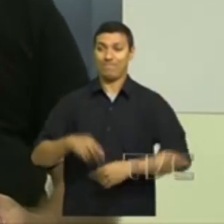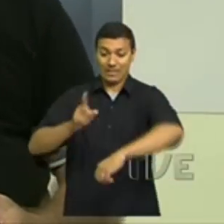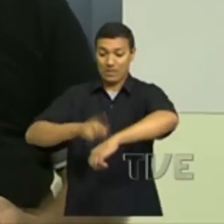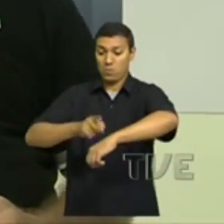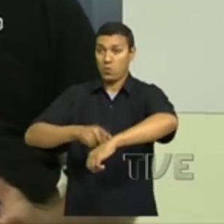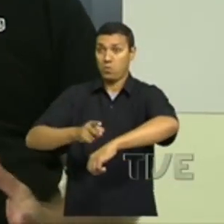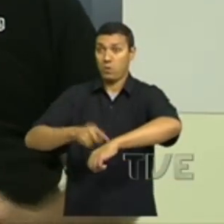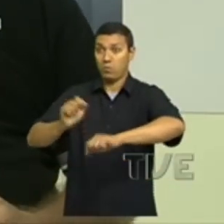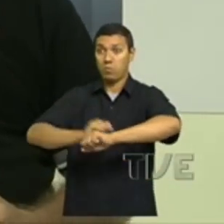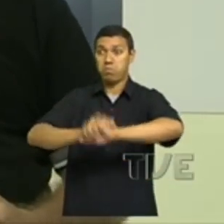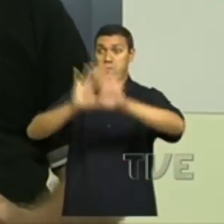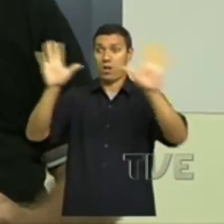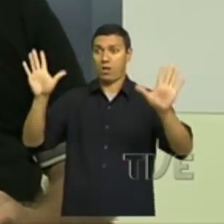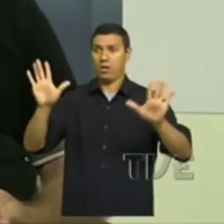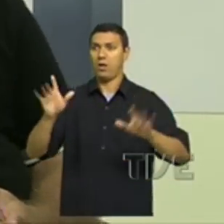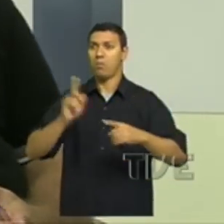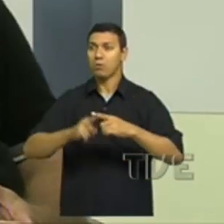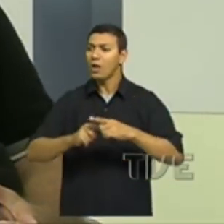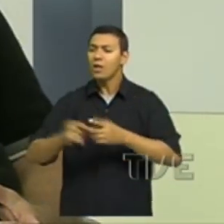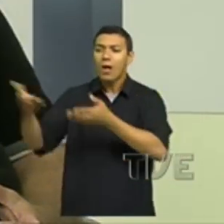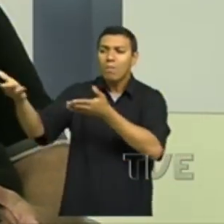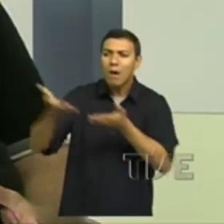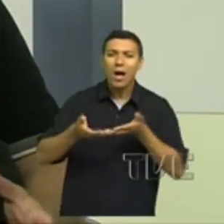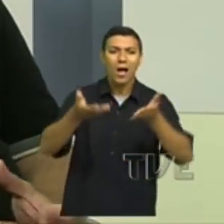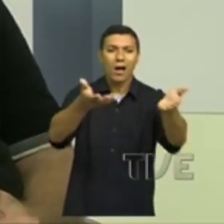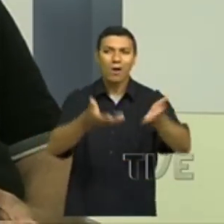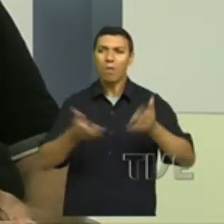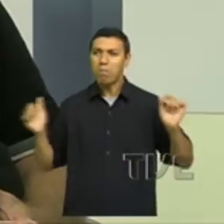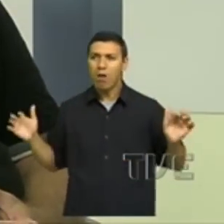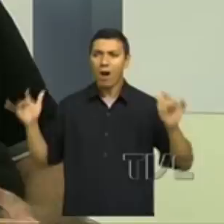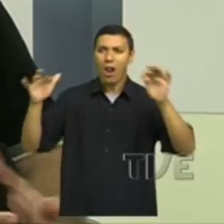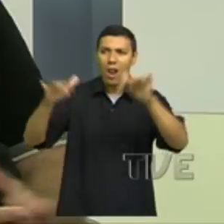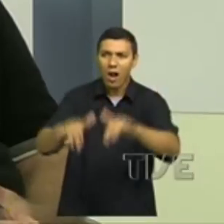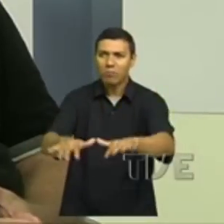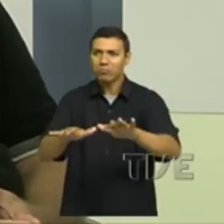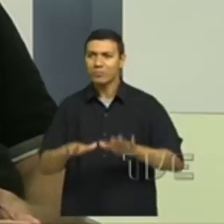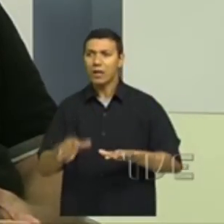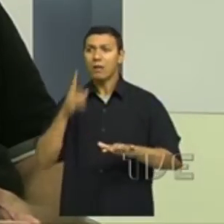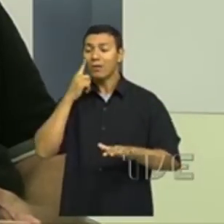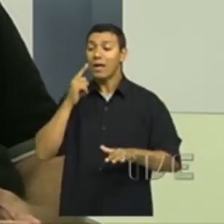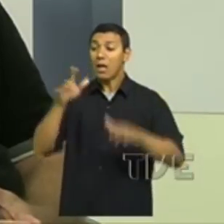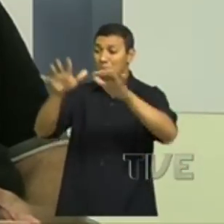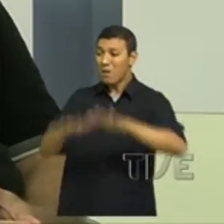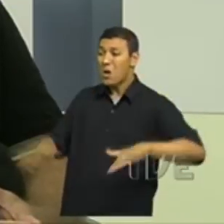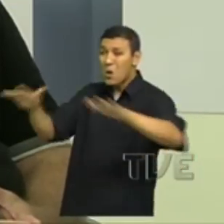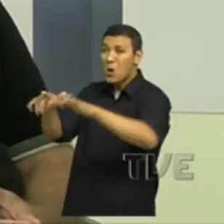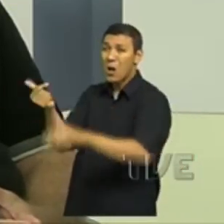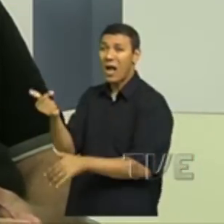também ampliam? Claro, a gente está contemplando aí também população de baixa renda.